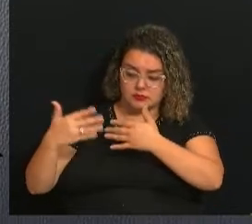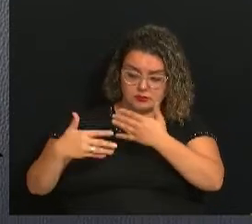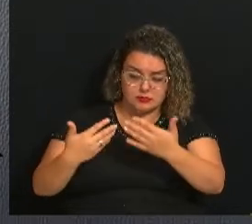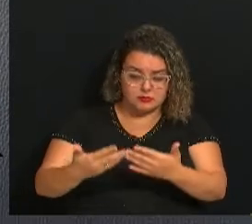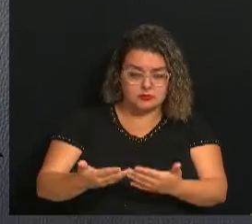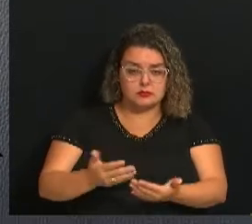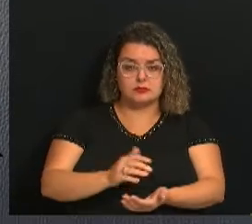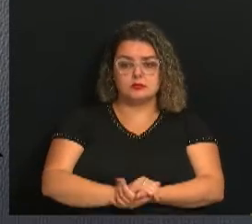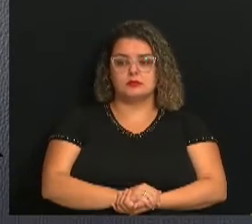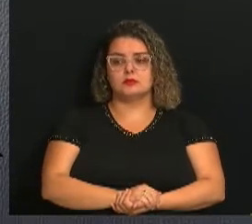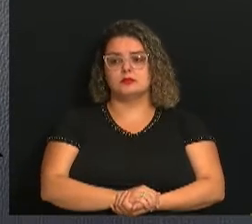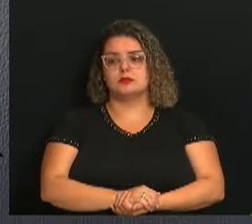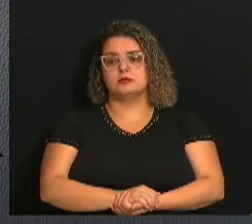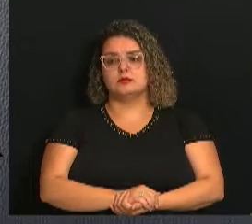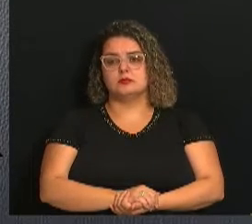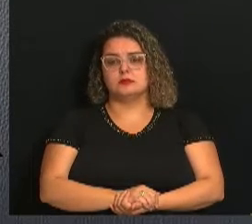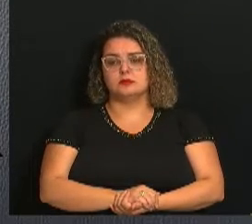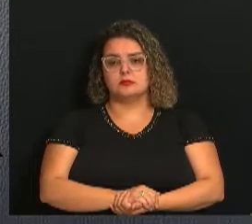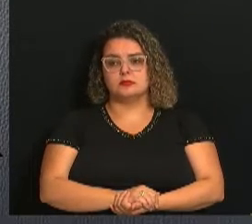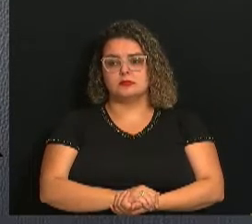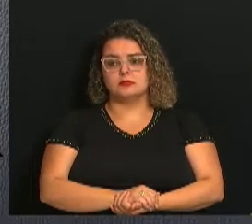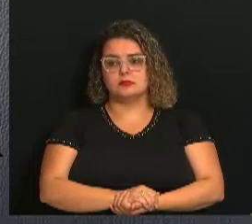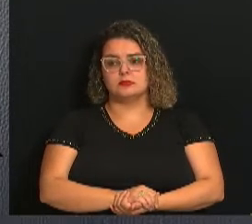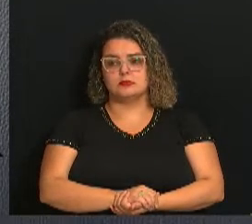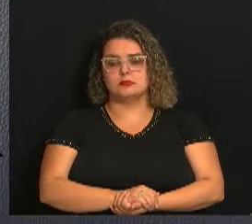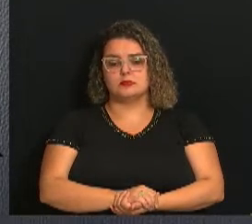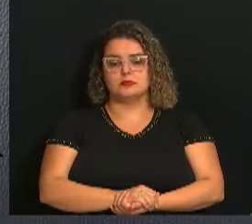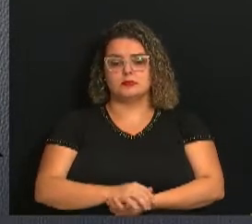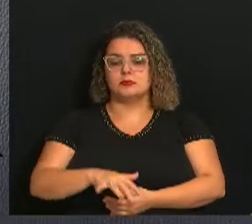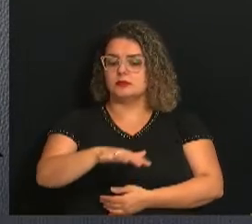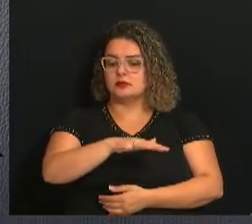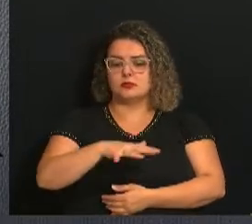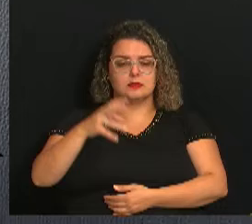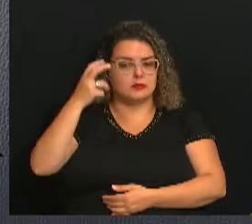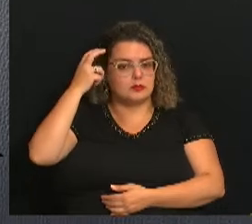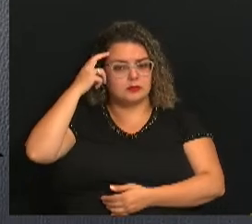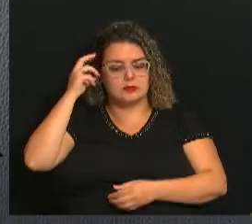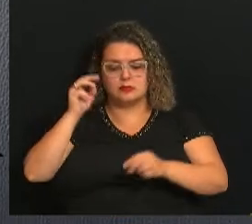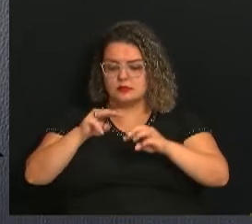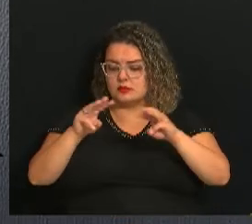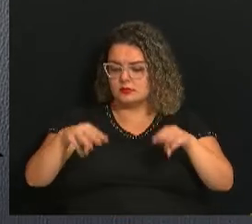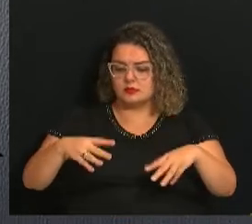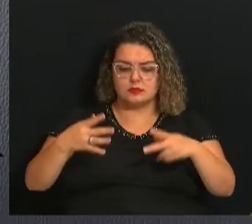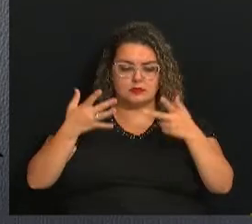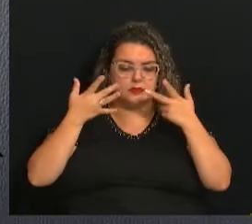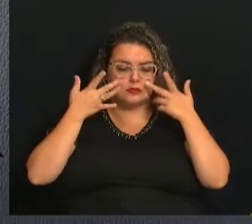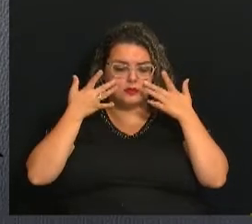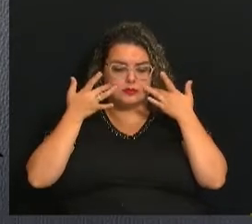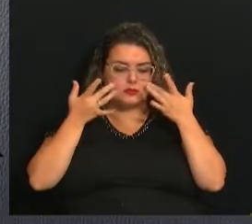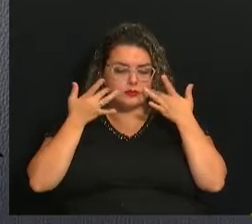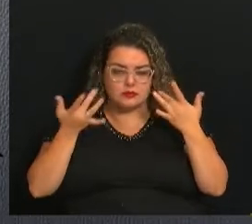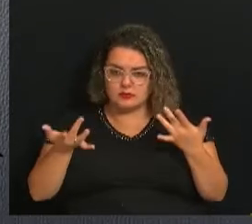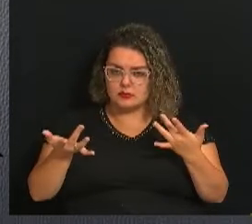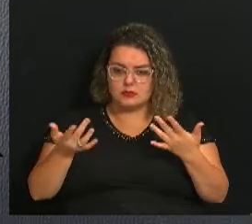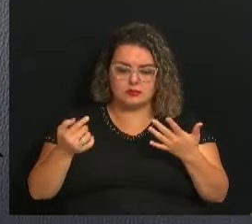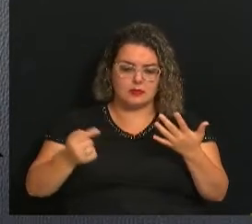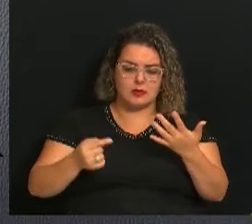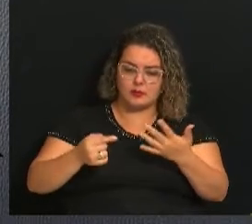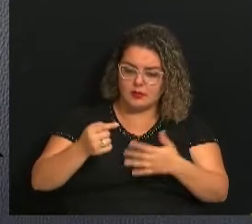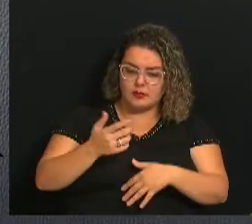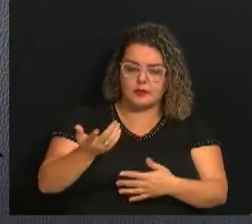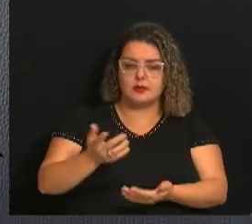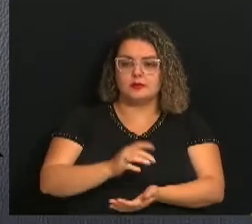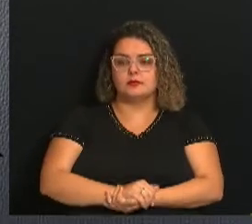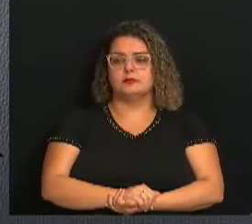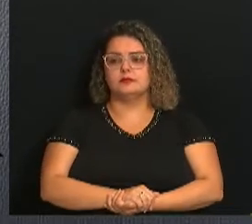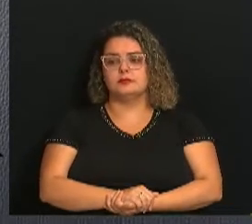com relação a essa questão de equipamentos culturais, museus, teatros, enfim. Então, eu